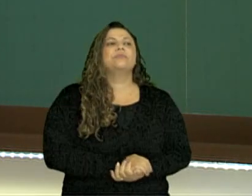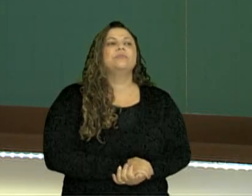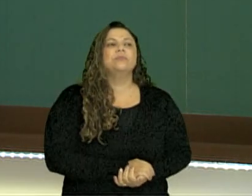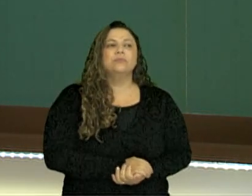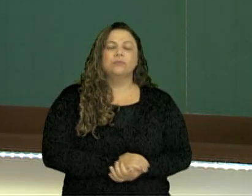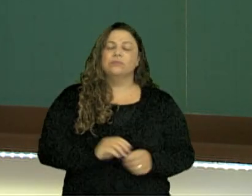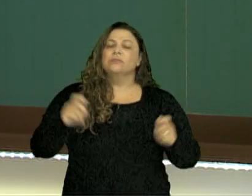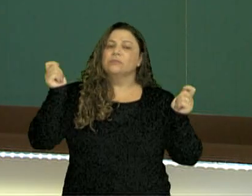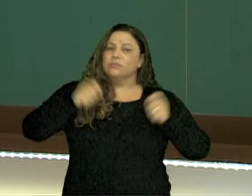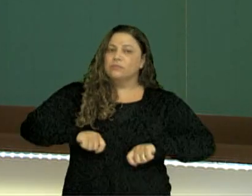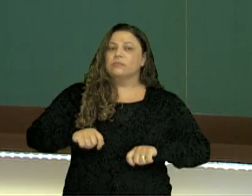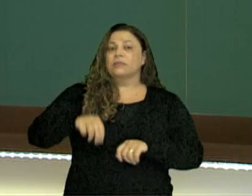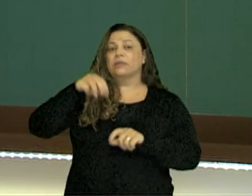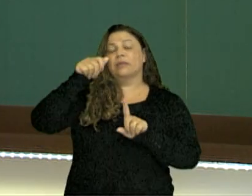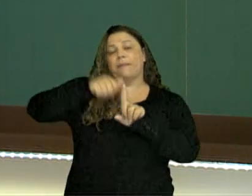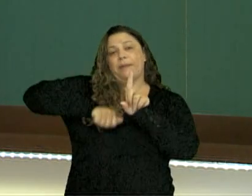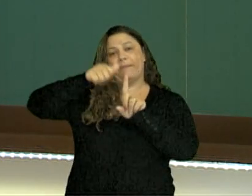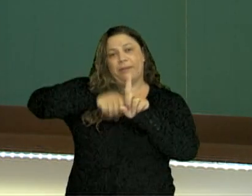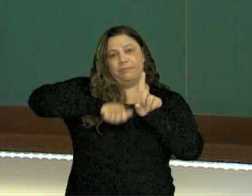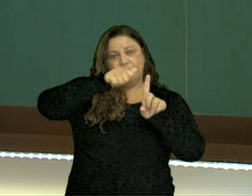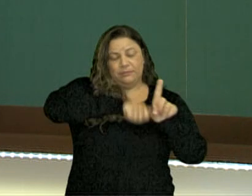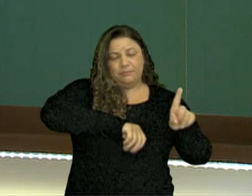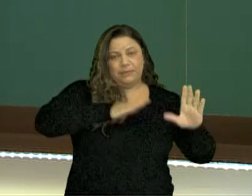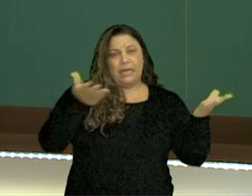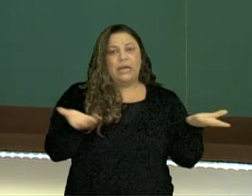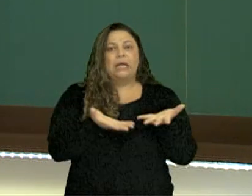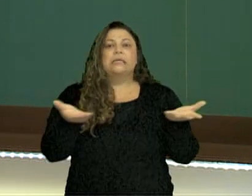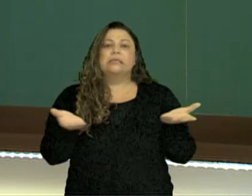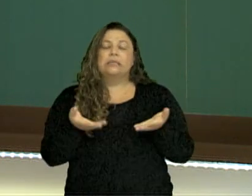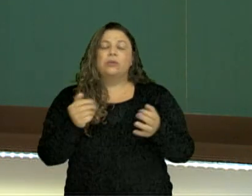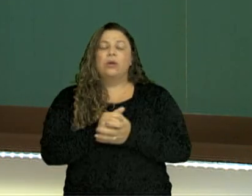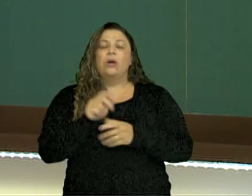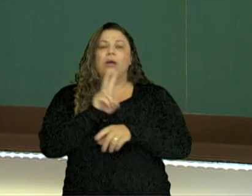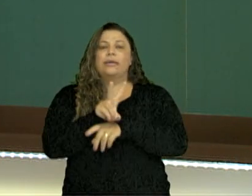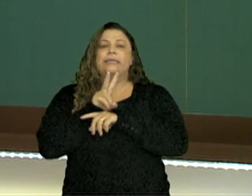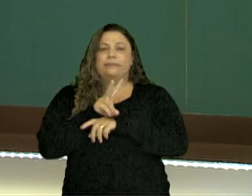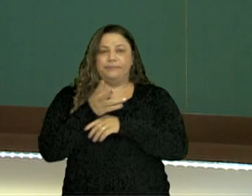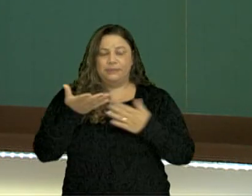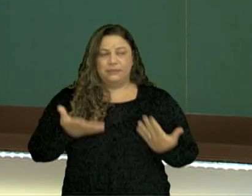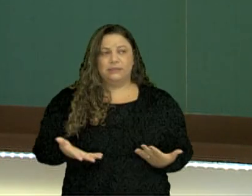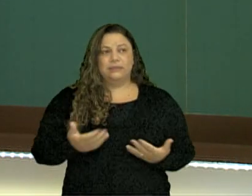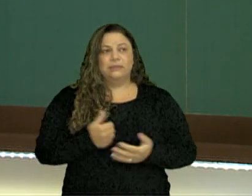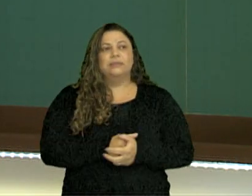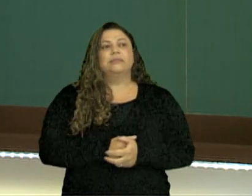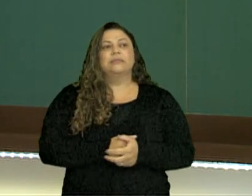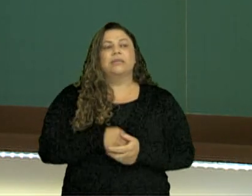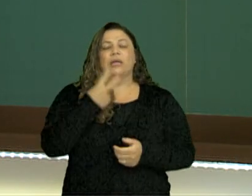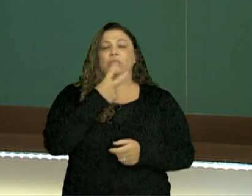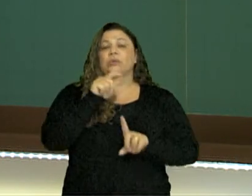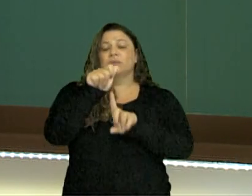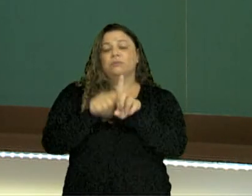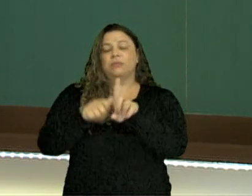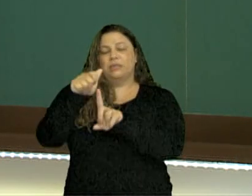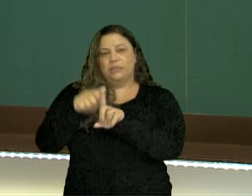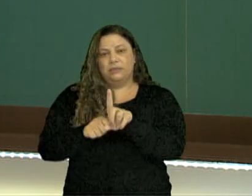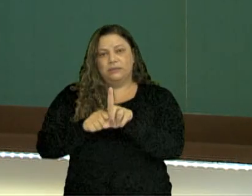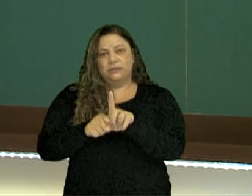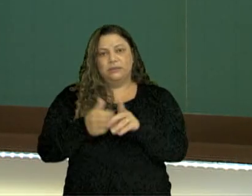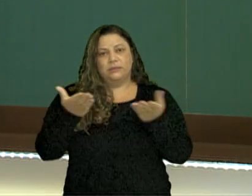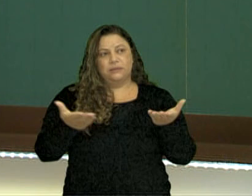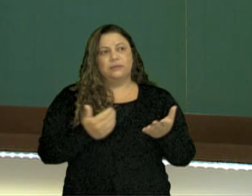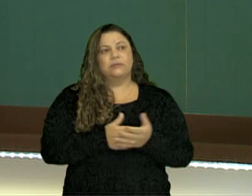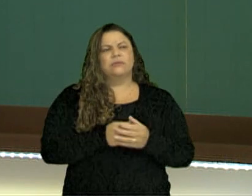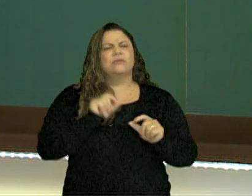está numa capitalização mensal. Eu quero agora fazer o empréstimo, uma taxa efetiva, mas agora em 2 meses. Eu